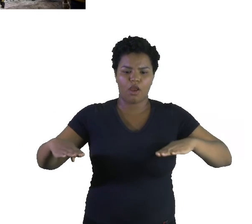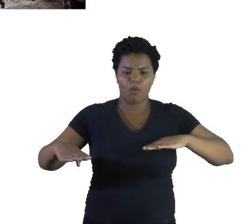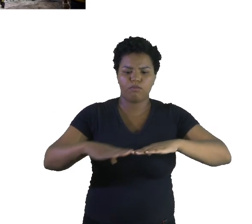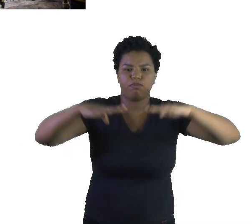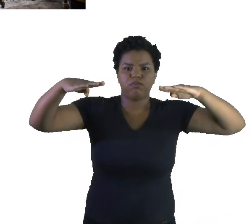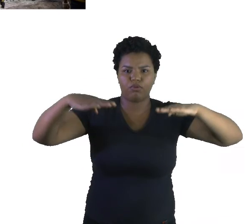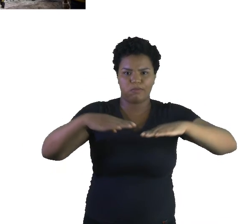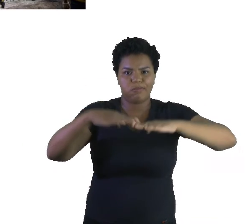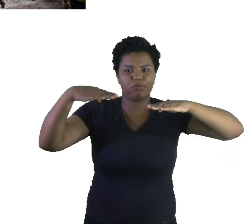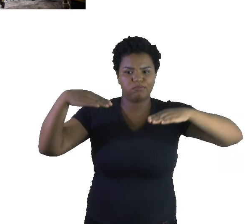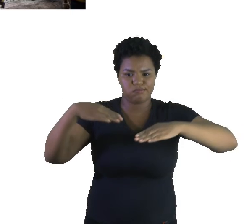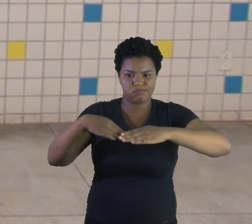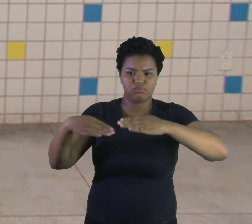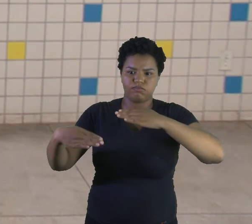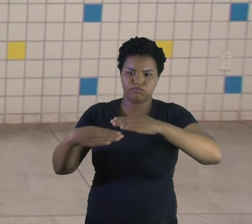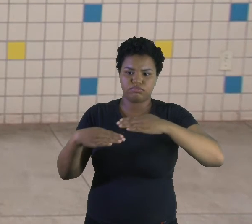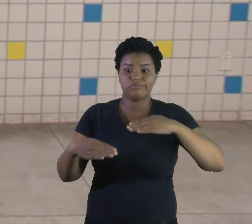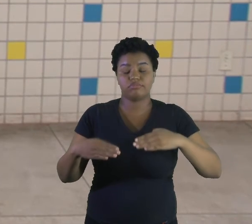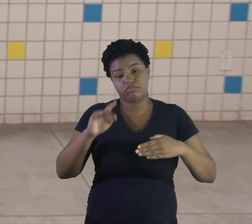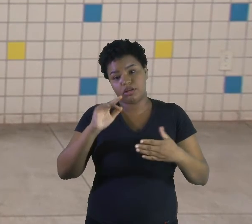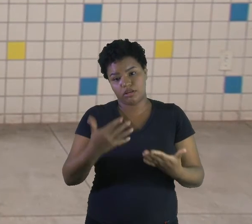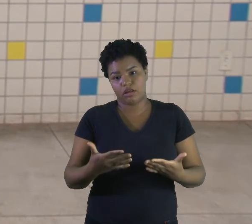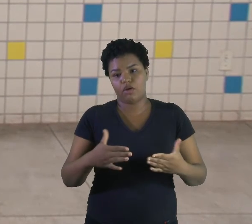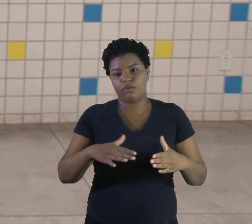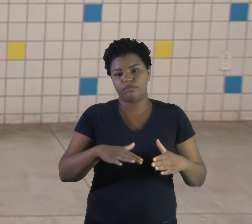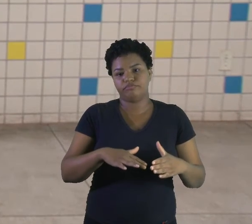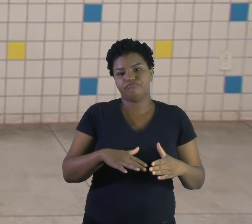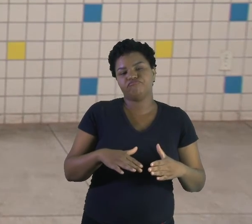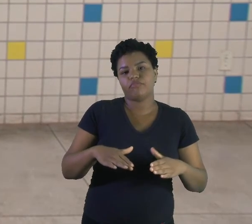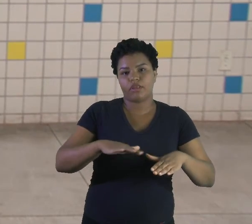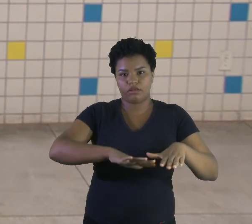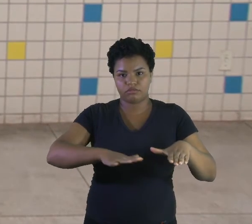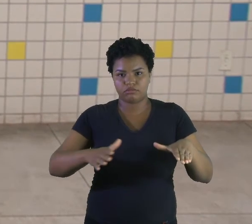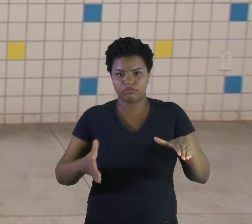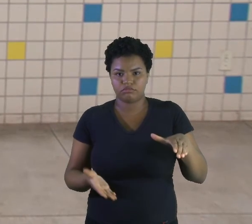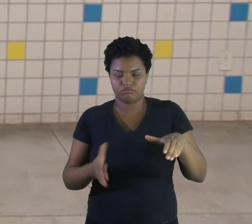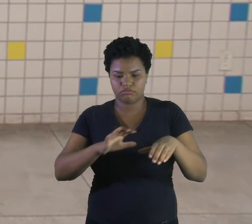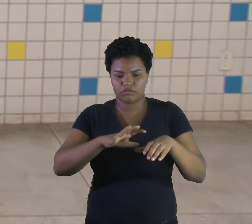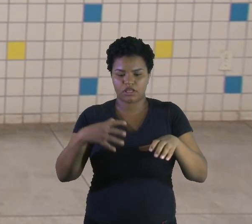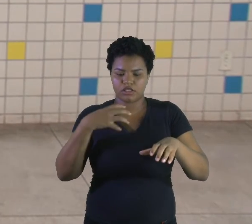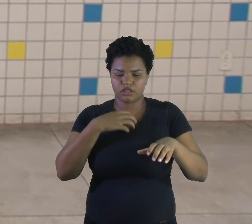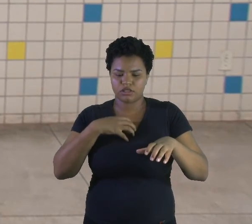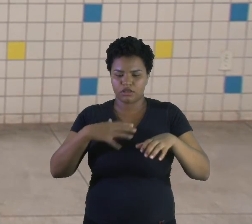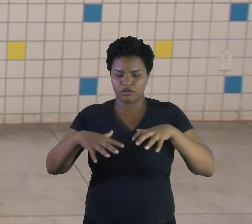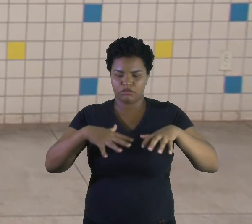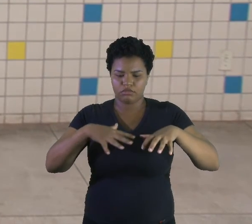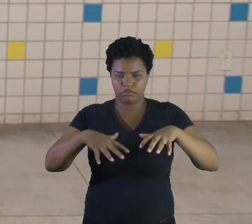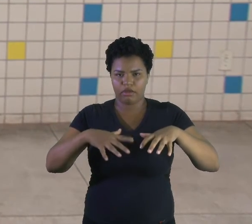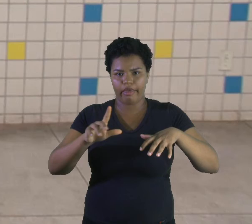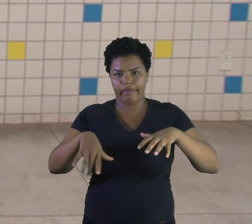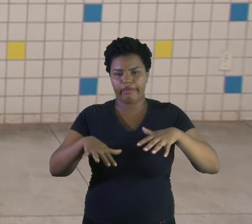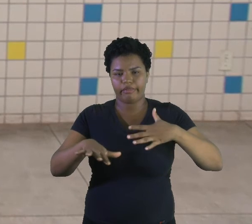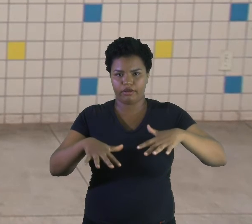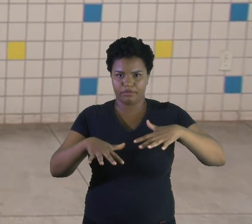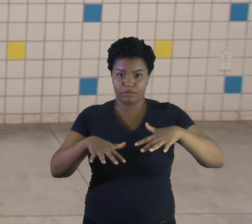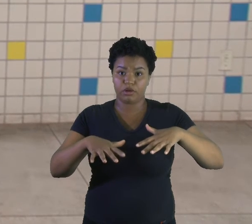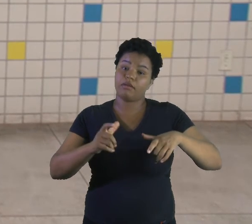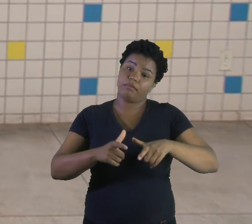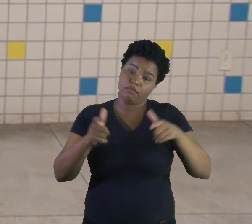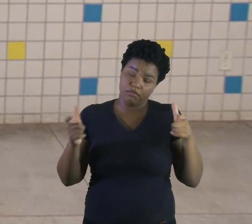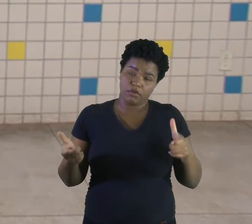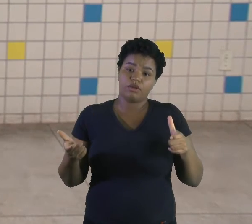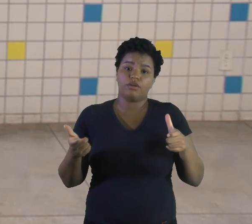encontram. São exclusivamente terrestres, a superfície sente esses movimentos como tremores, na maioria das